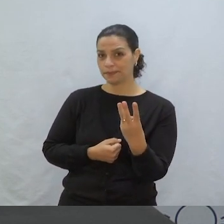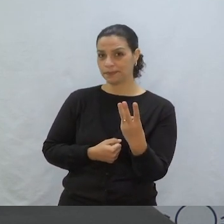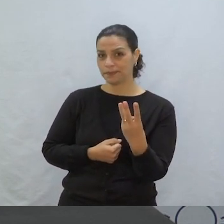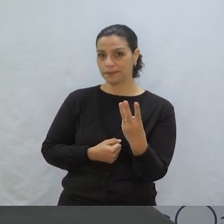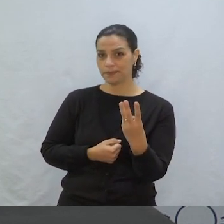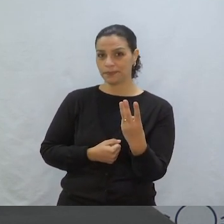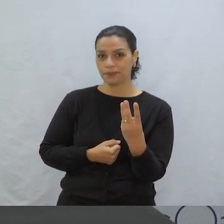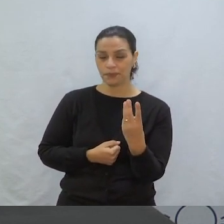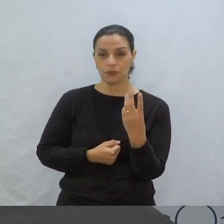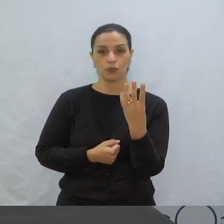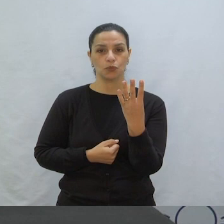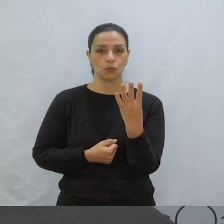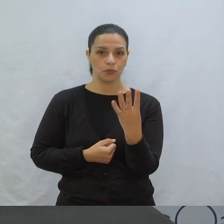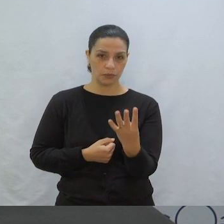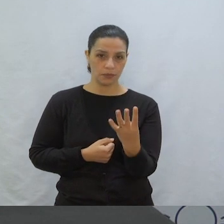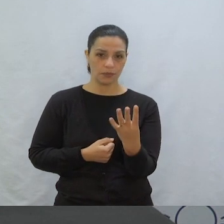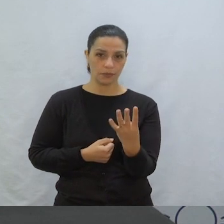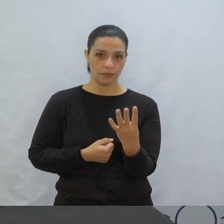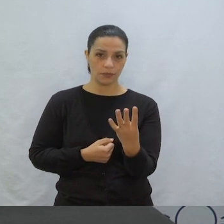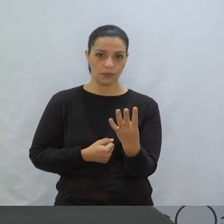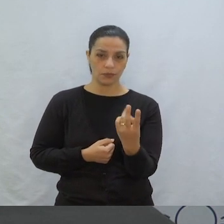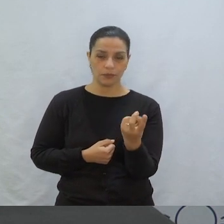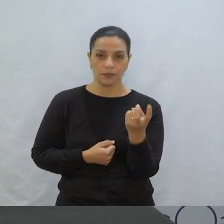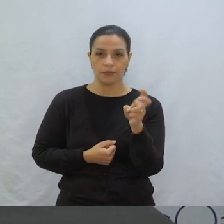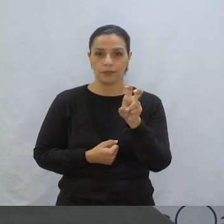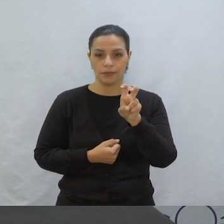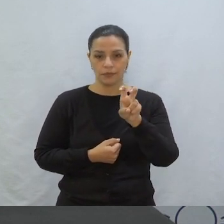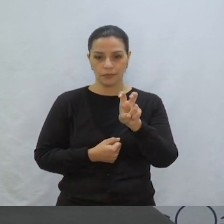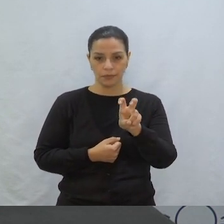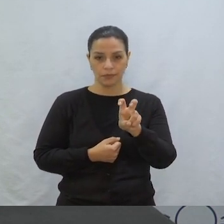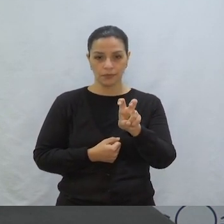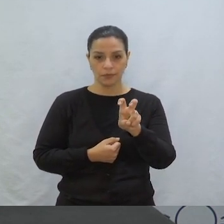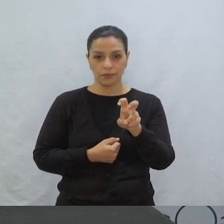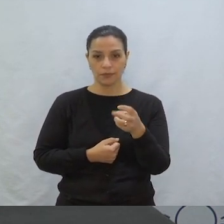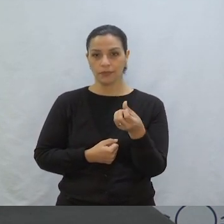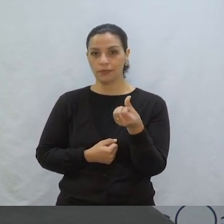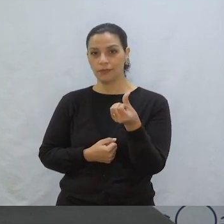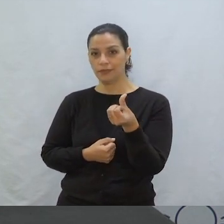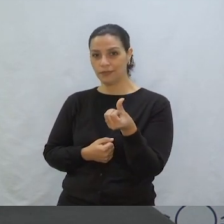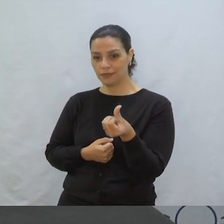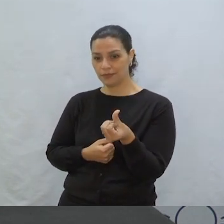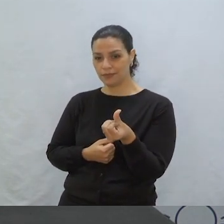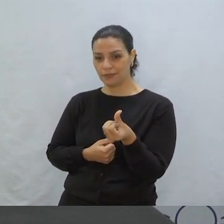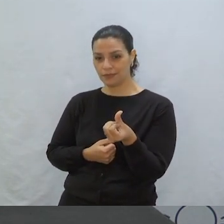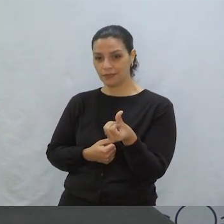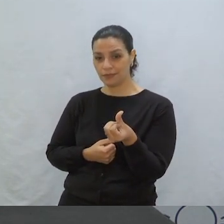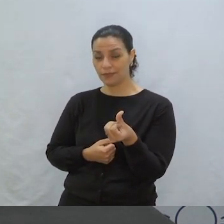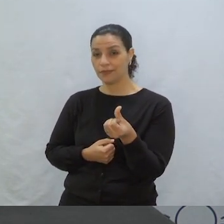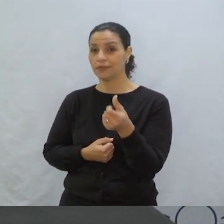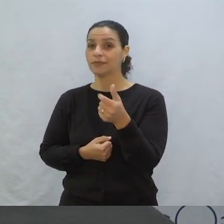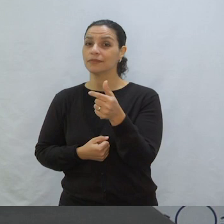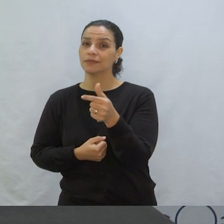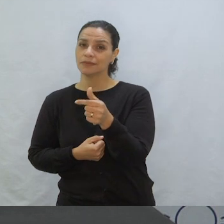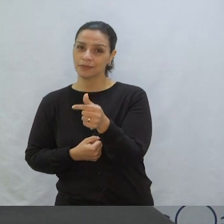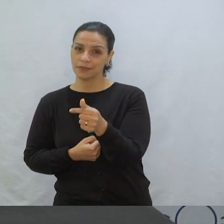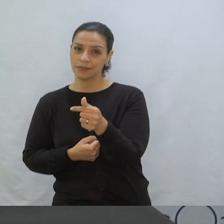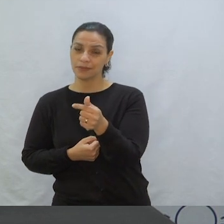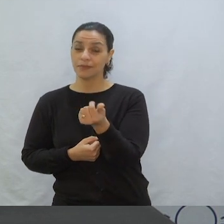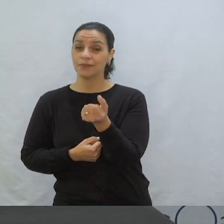2, 3, 4, 5,